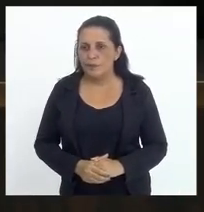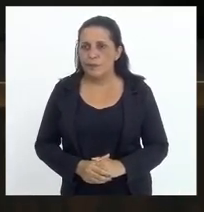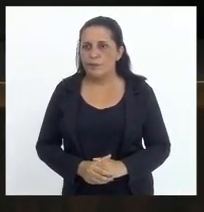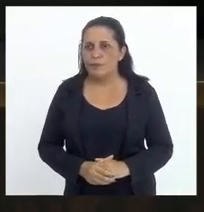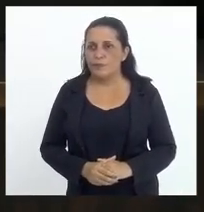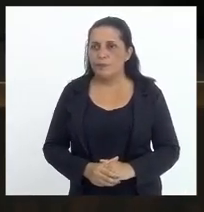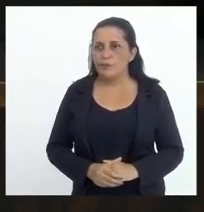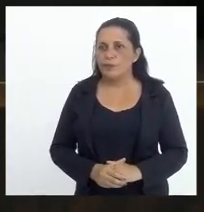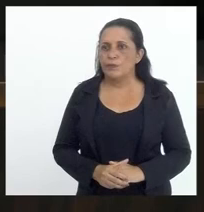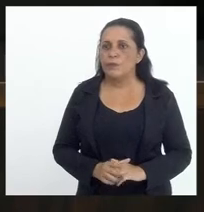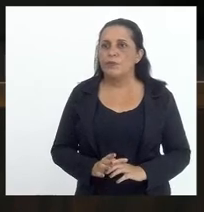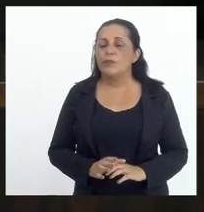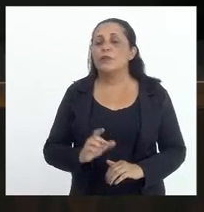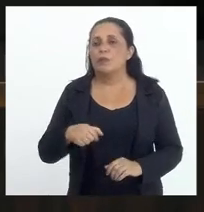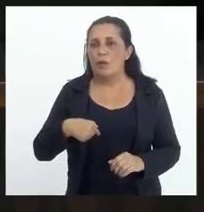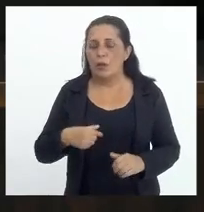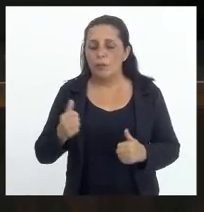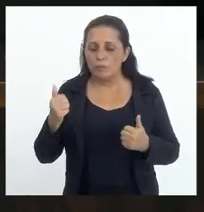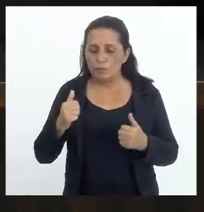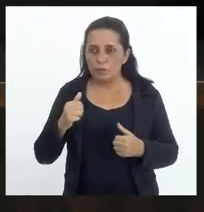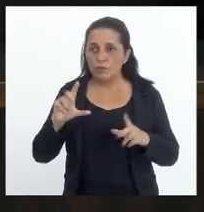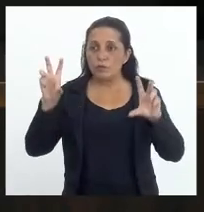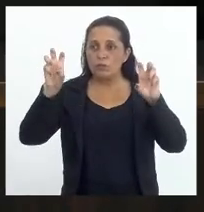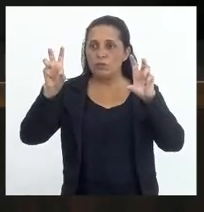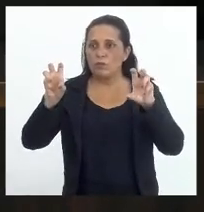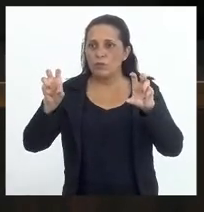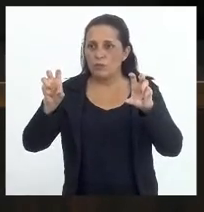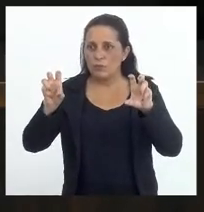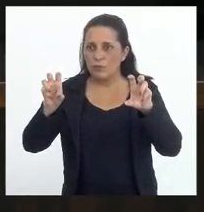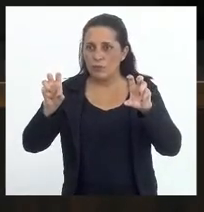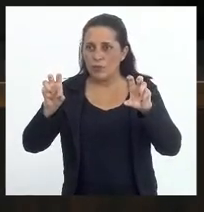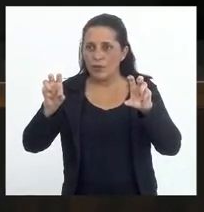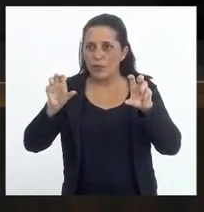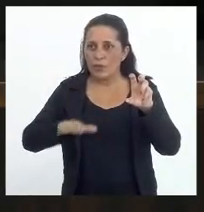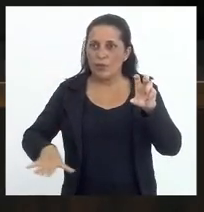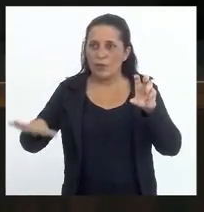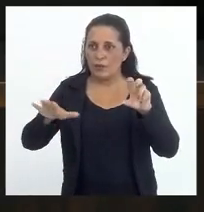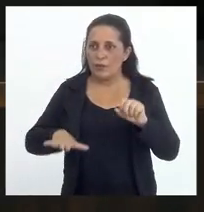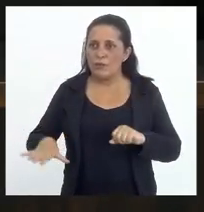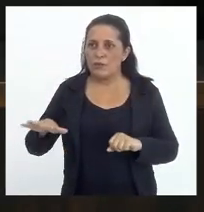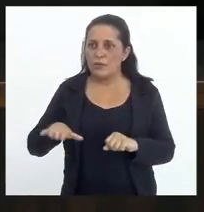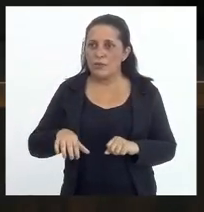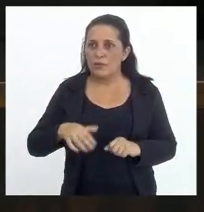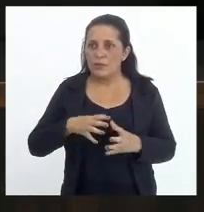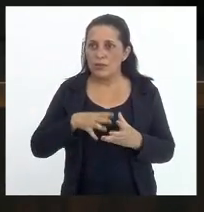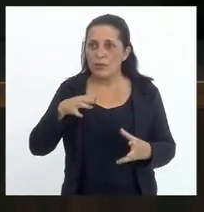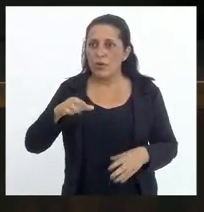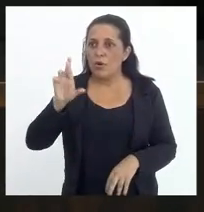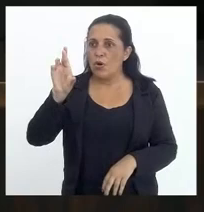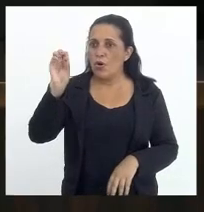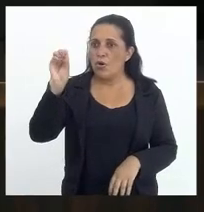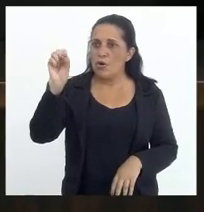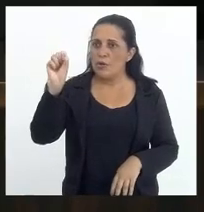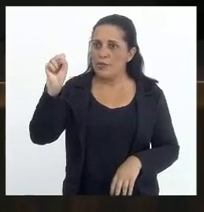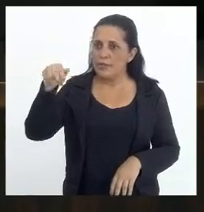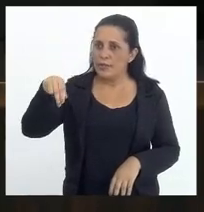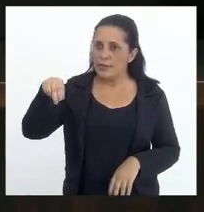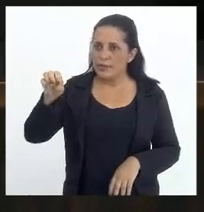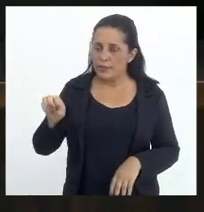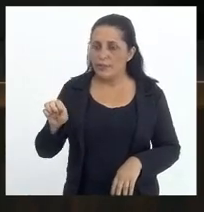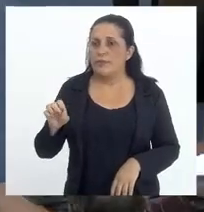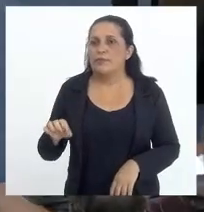Da Assunto da Criança, Adolescente e do Idoso, deputada Rosane Félix. Deputada Rosane Félix. Deputado Wellington José.